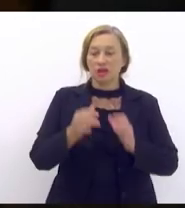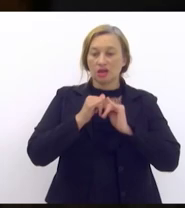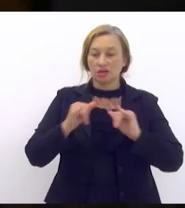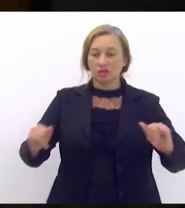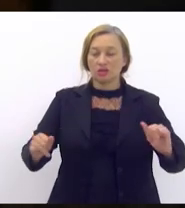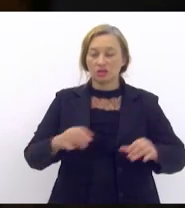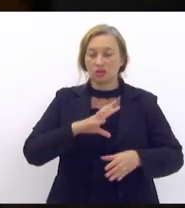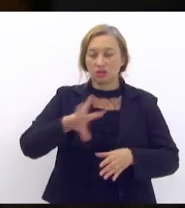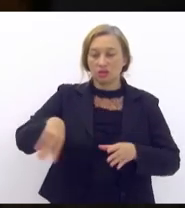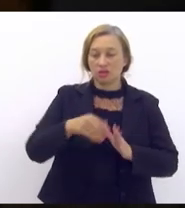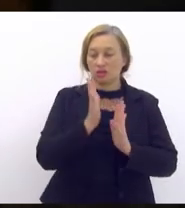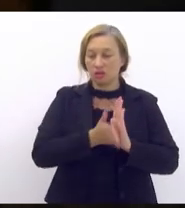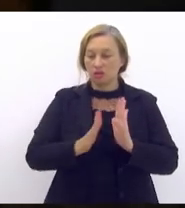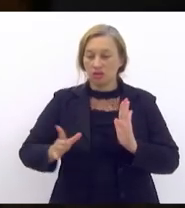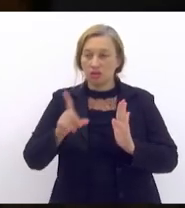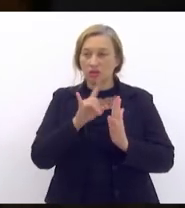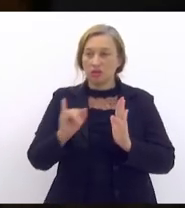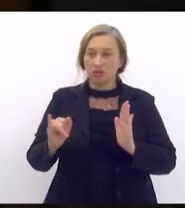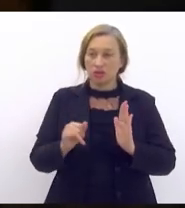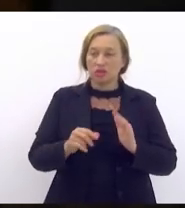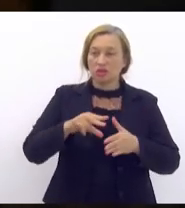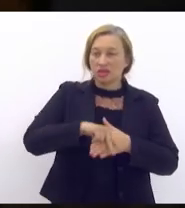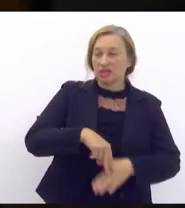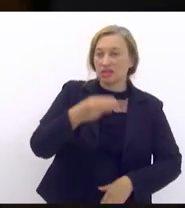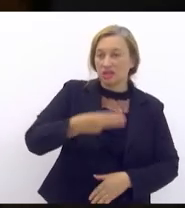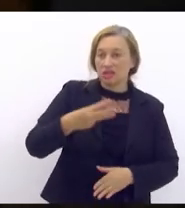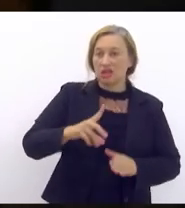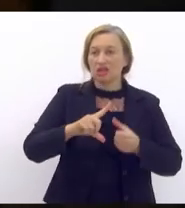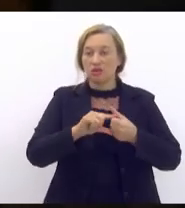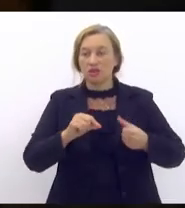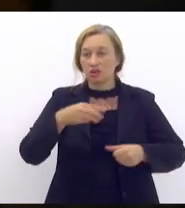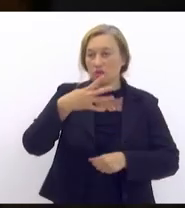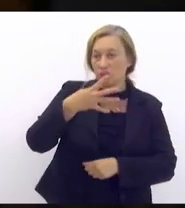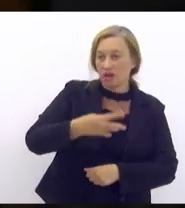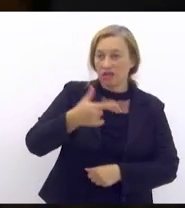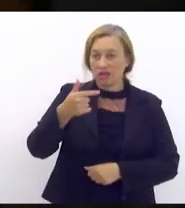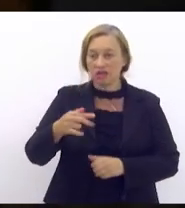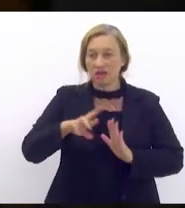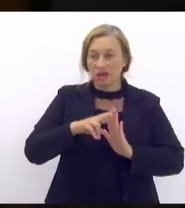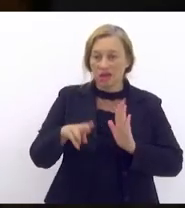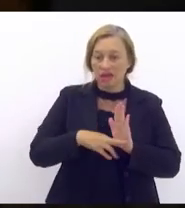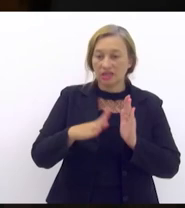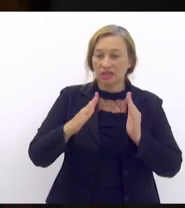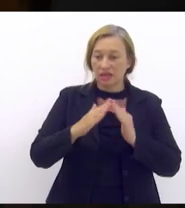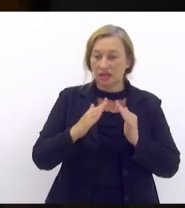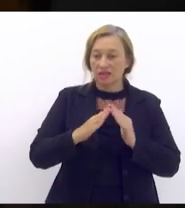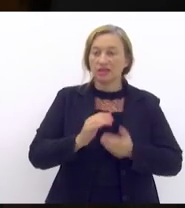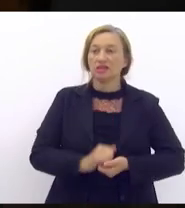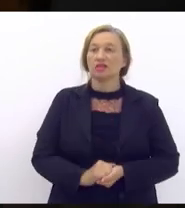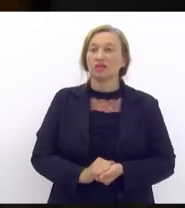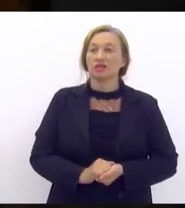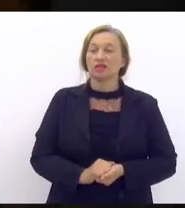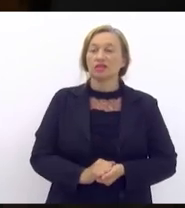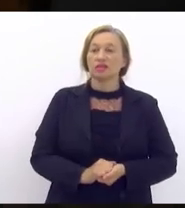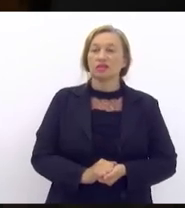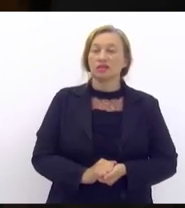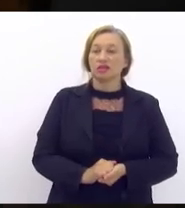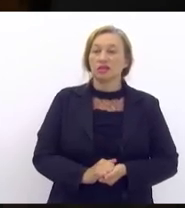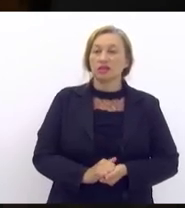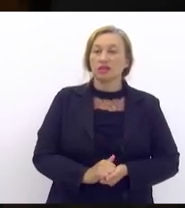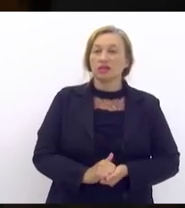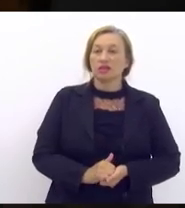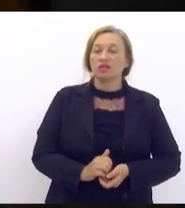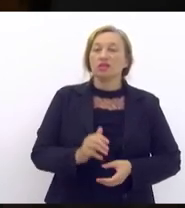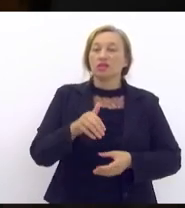Anúncio, incluído na ordem do dia, de acordo com o inciso 3º do artigo 47 do Regimento Interno, em tramitação